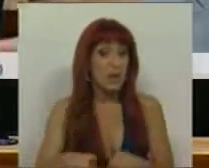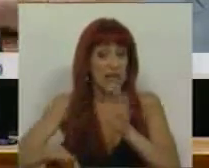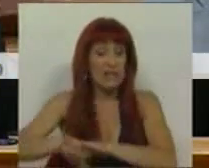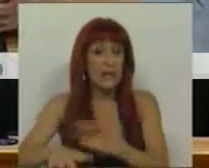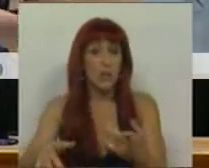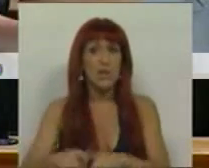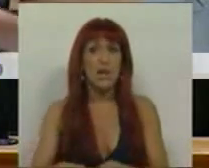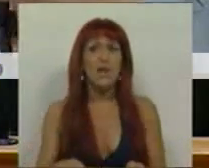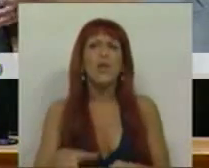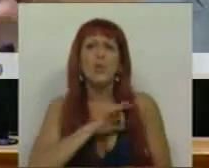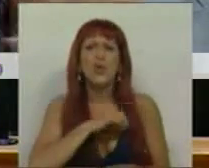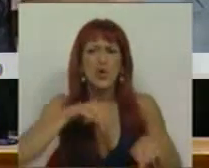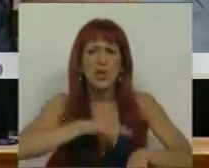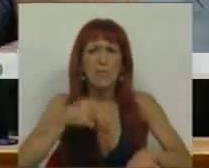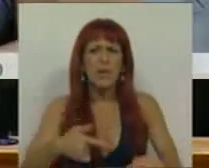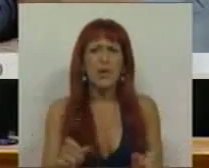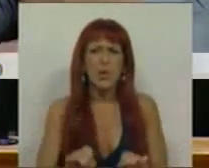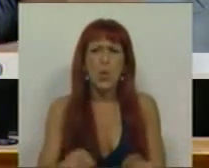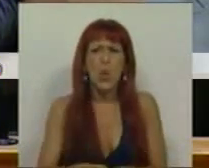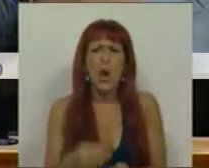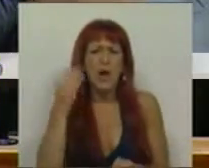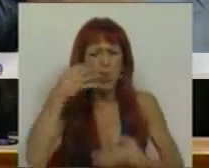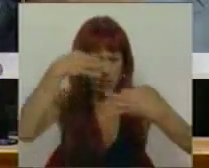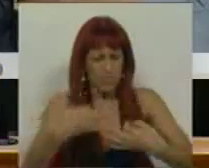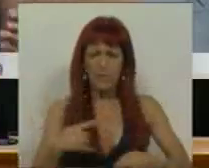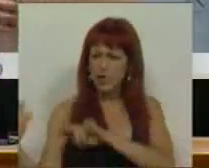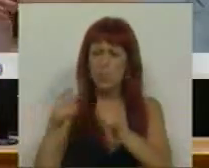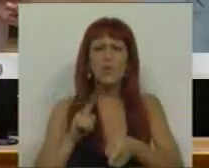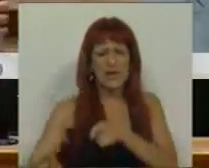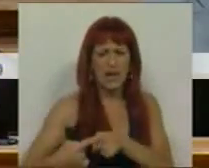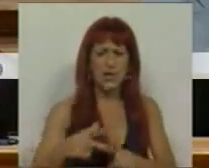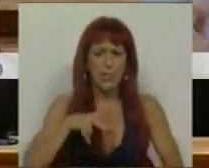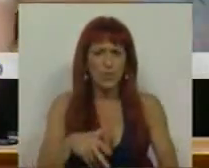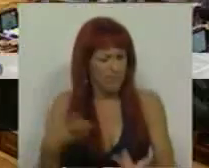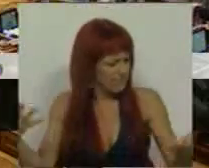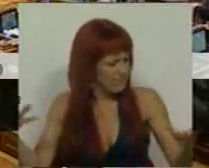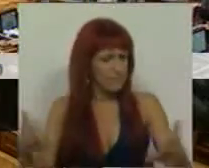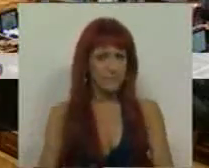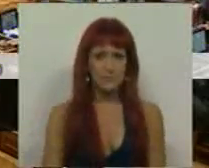direita e, de facto, os senhores neste momento também já nem têm compostura para discutir aquilo que interessa ao país.